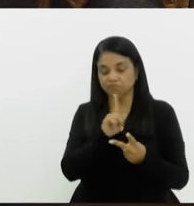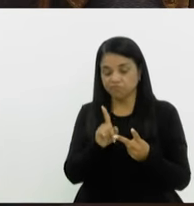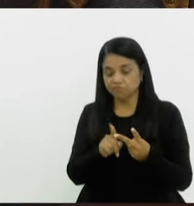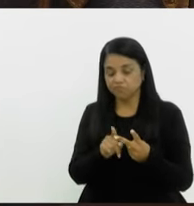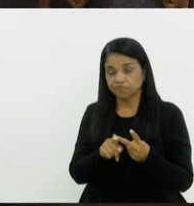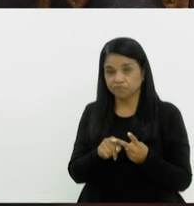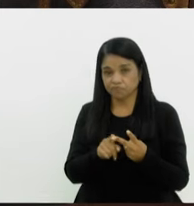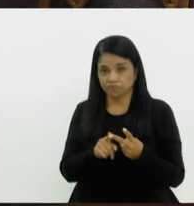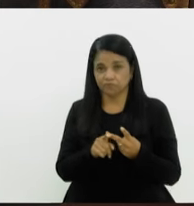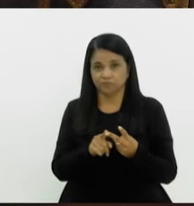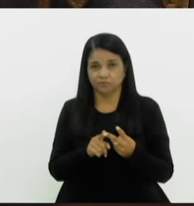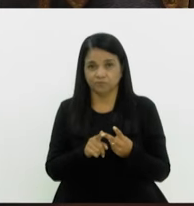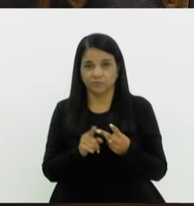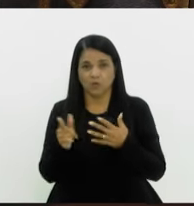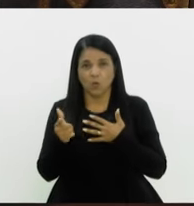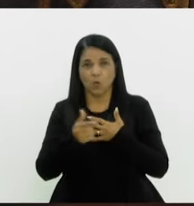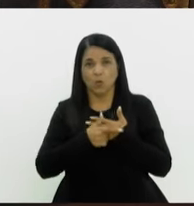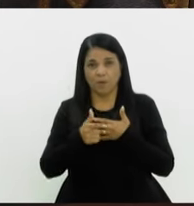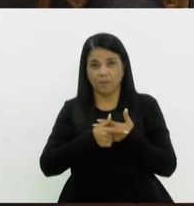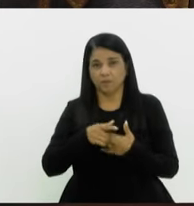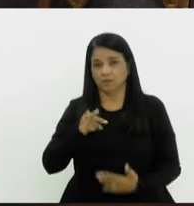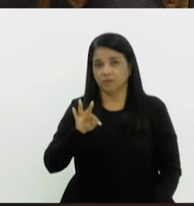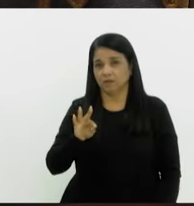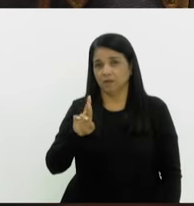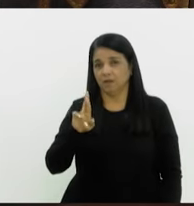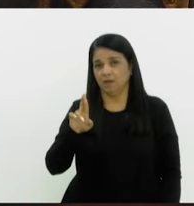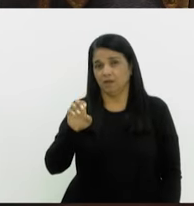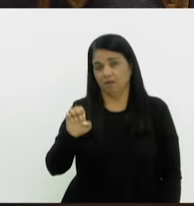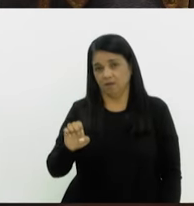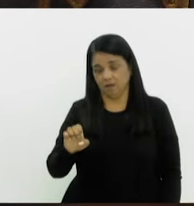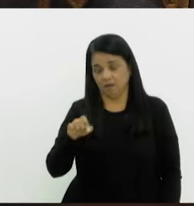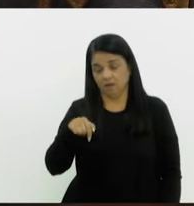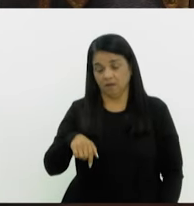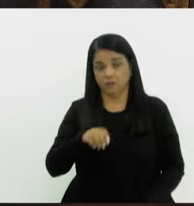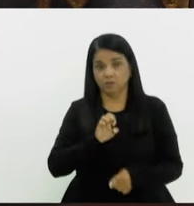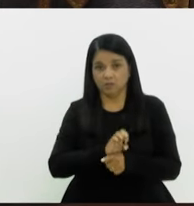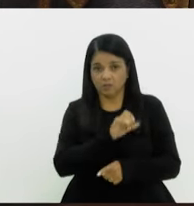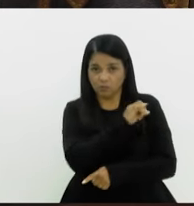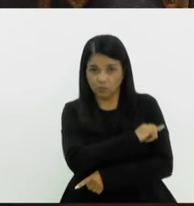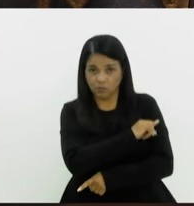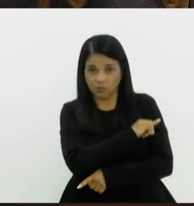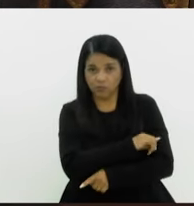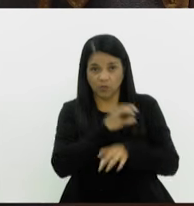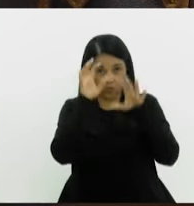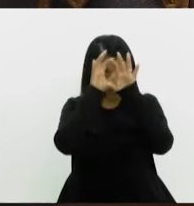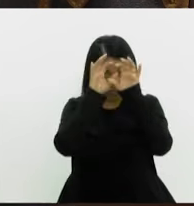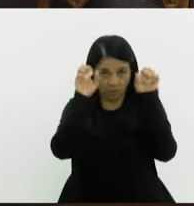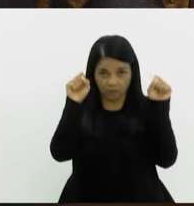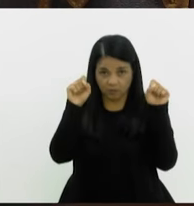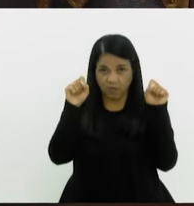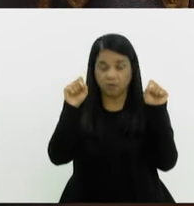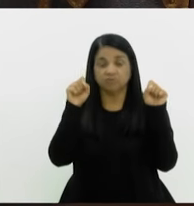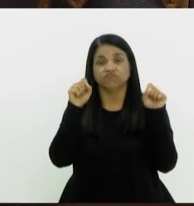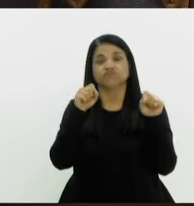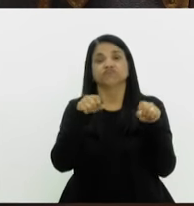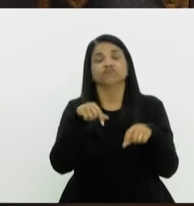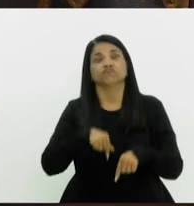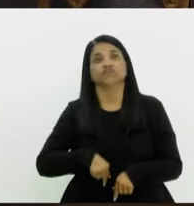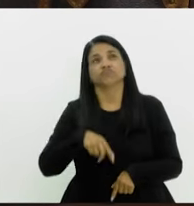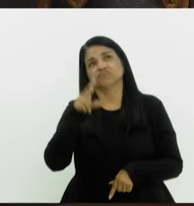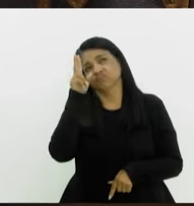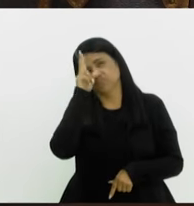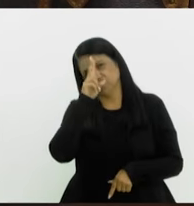eh o papel do TRE aqui do Rio de Janeiro né o tre é um tribunal que historicamente aqui no Rio